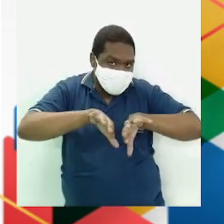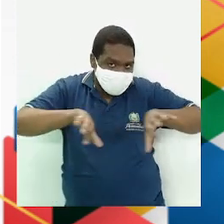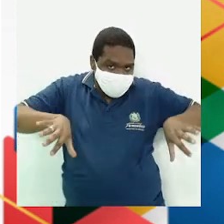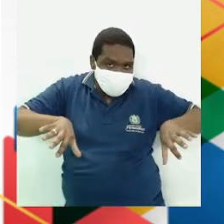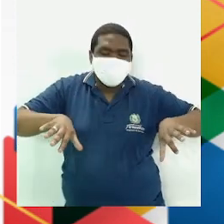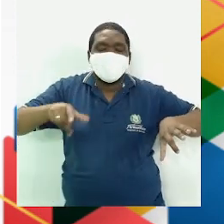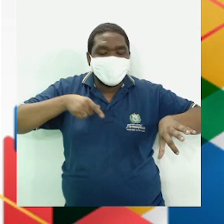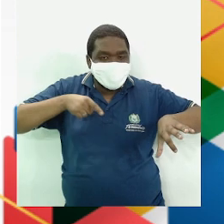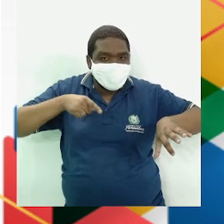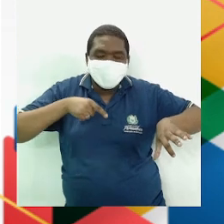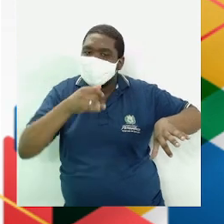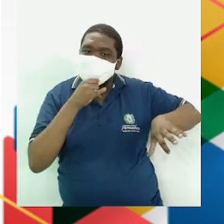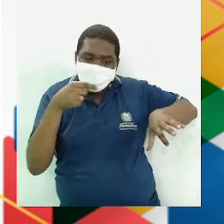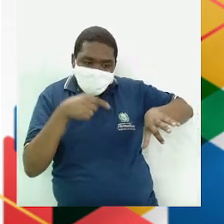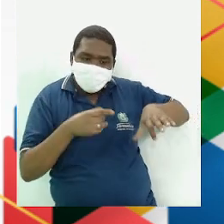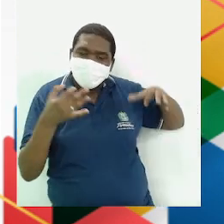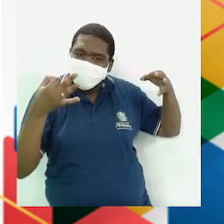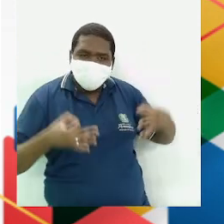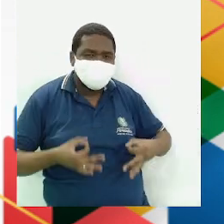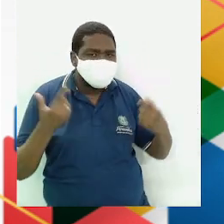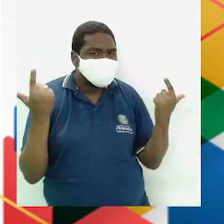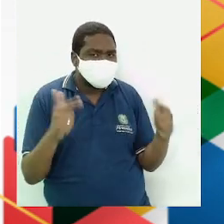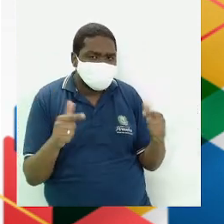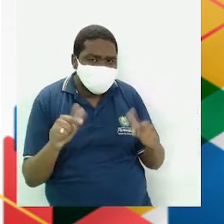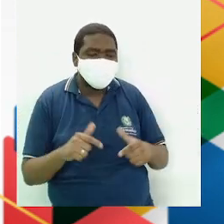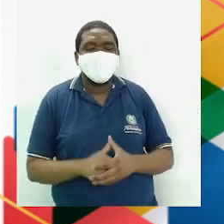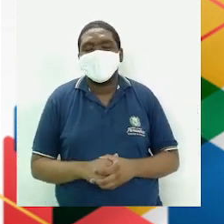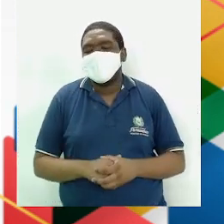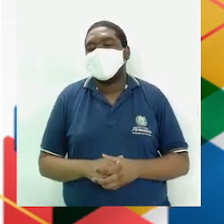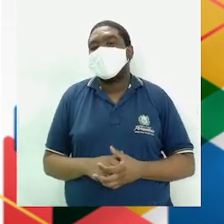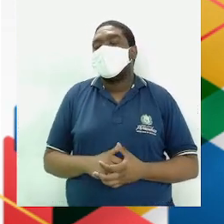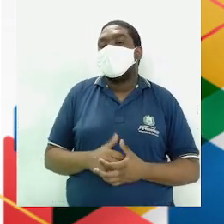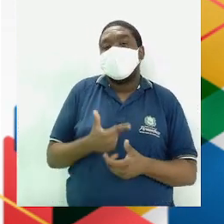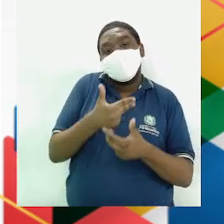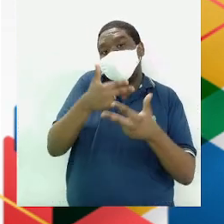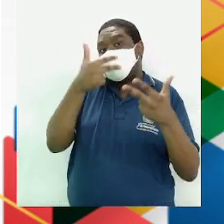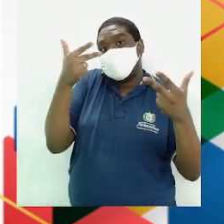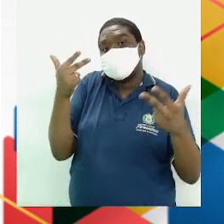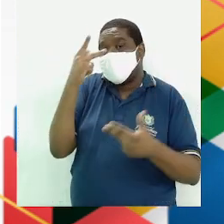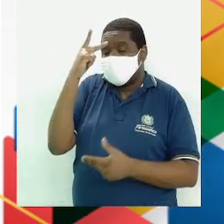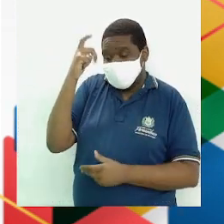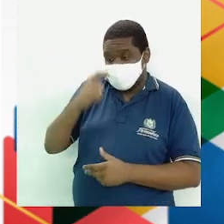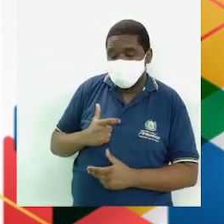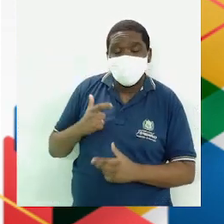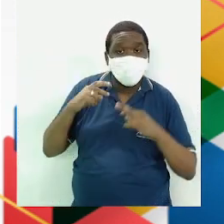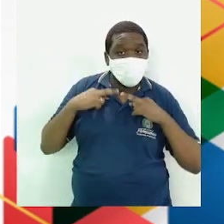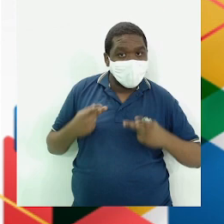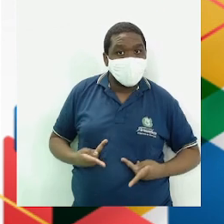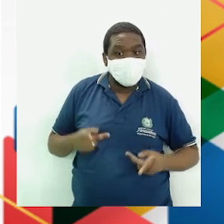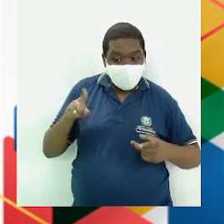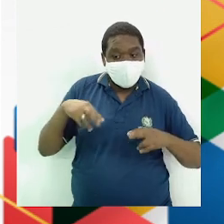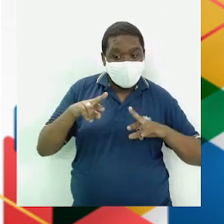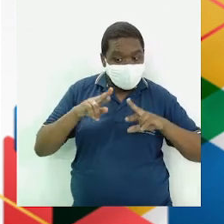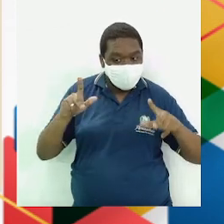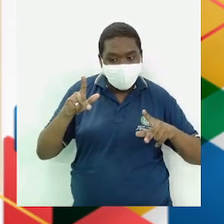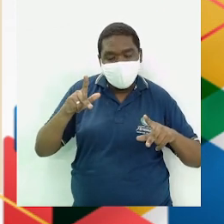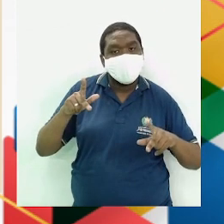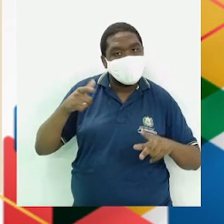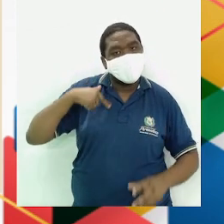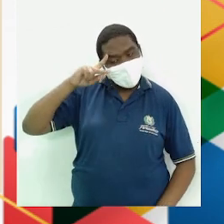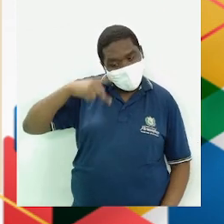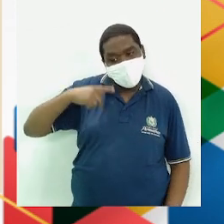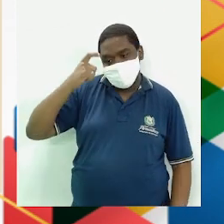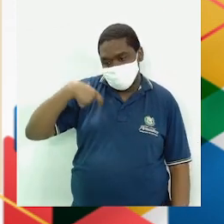diferenciações, há imperfeições, há algo que se torna ou que torna o ser humano diferente daquilo que ele realmente deveria